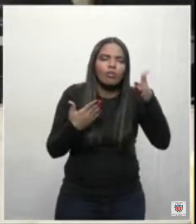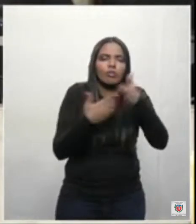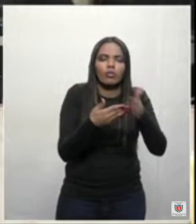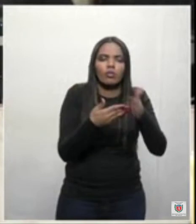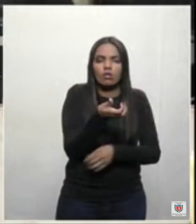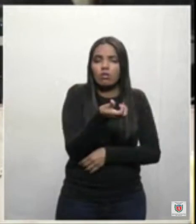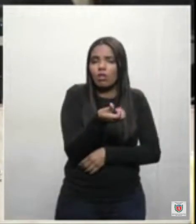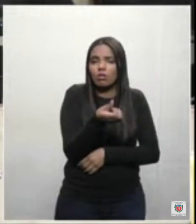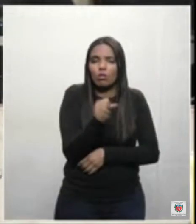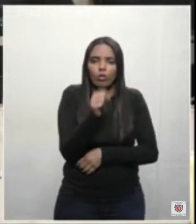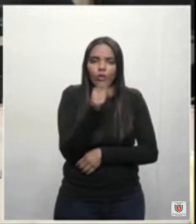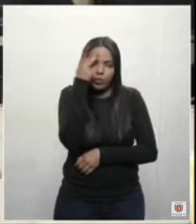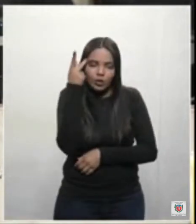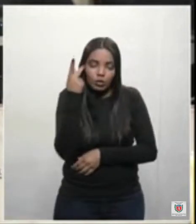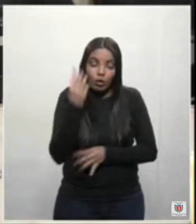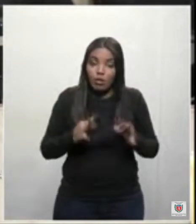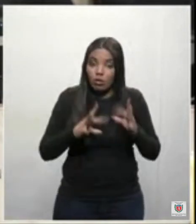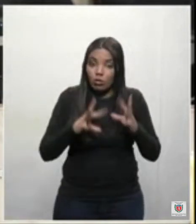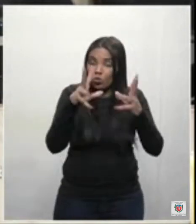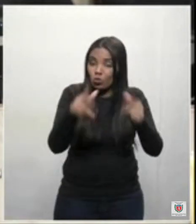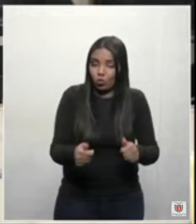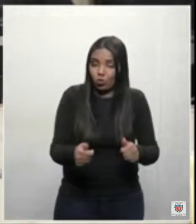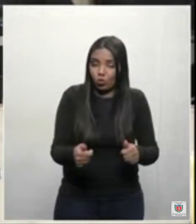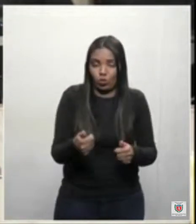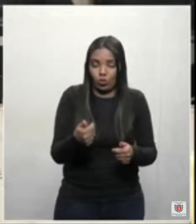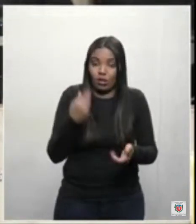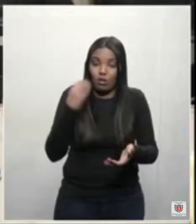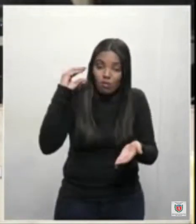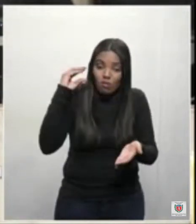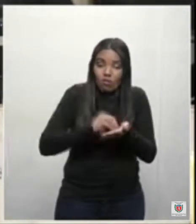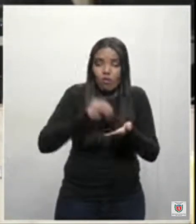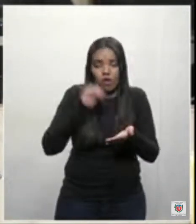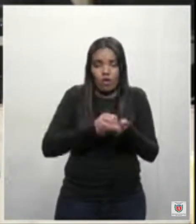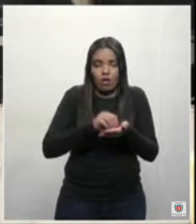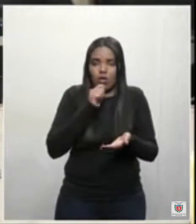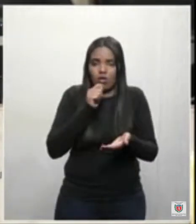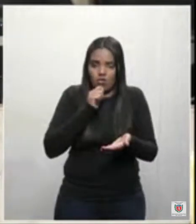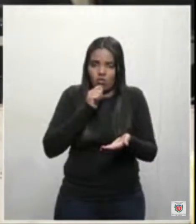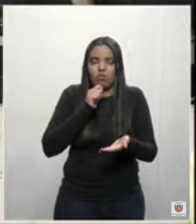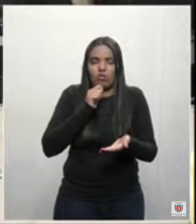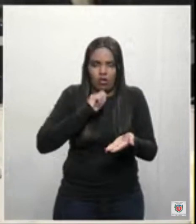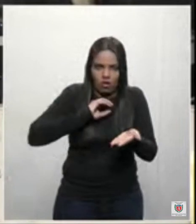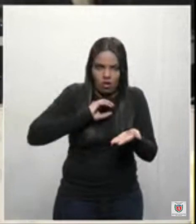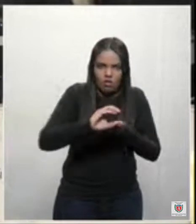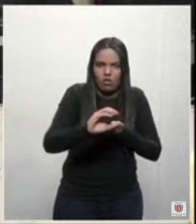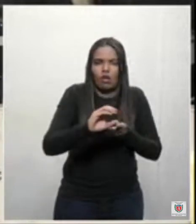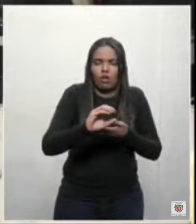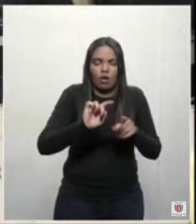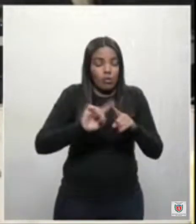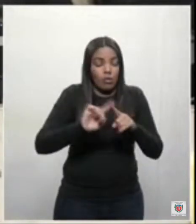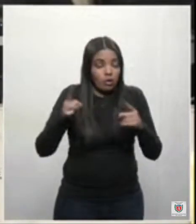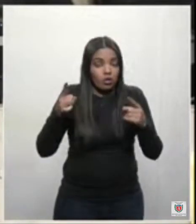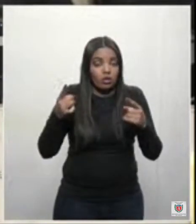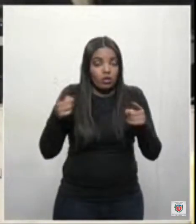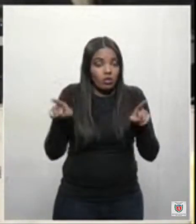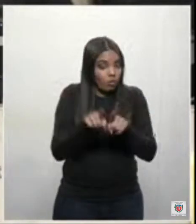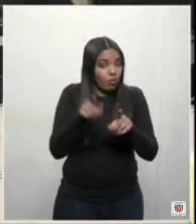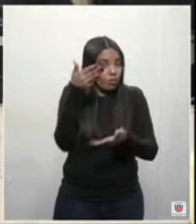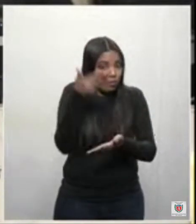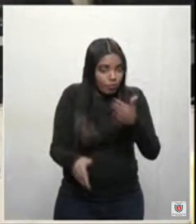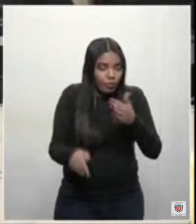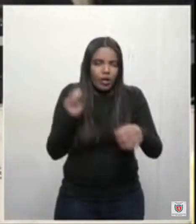6, 8 pessoas. Então existe uma necessidade, uma carência muito grande de recursos humanos, muito grande. Há uma perda